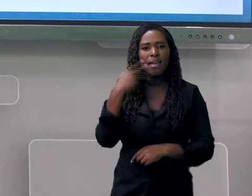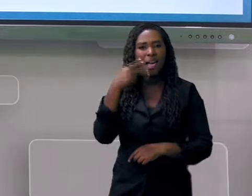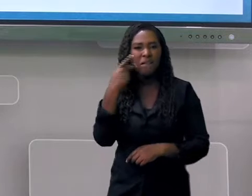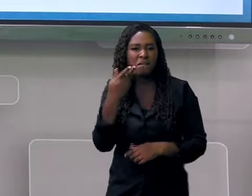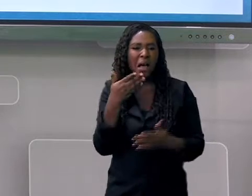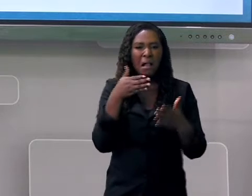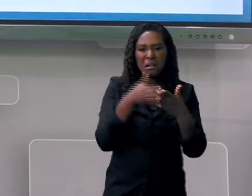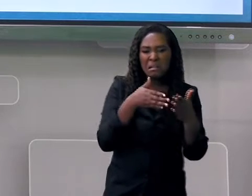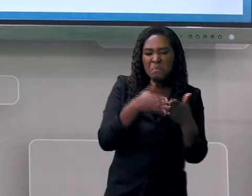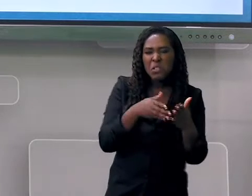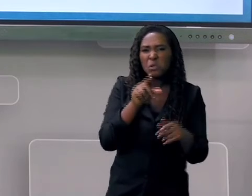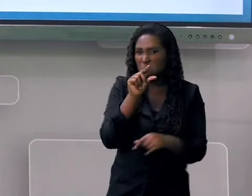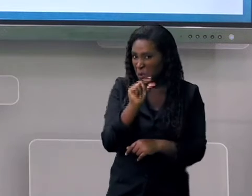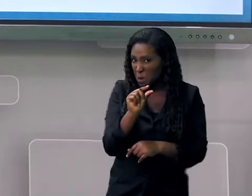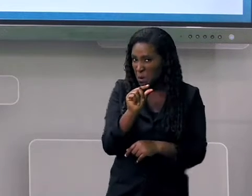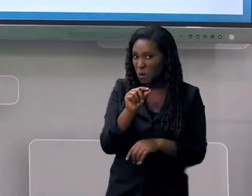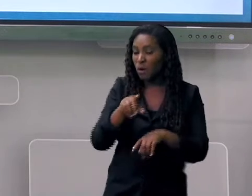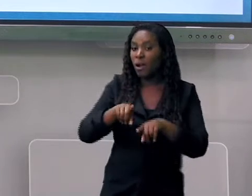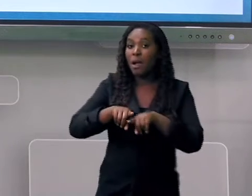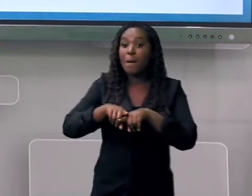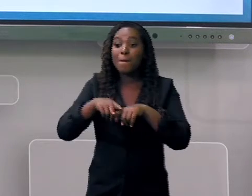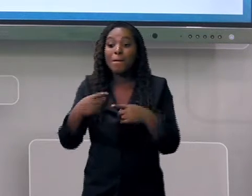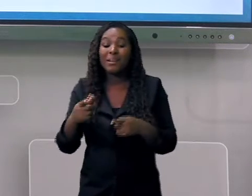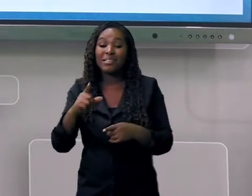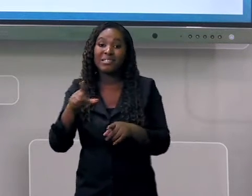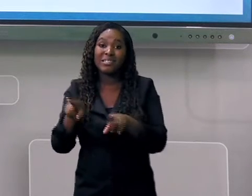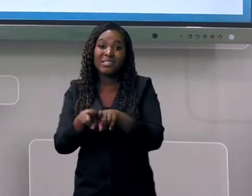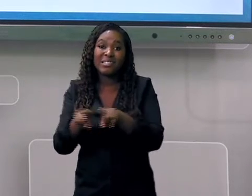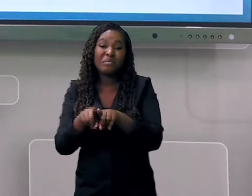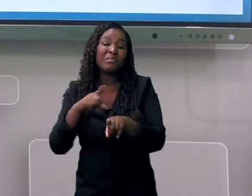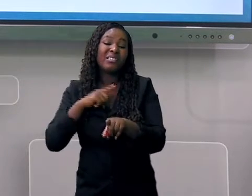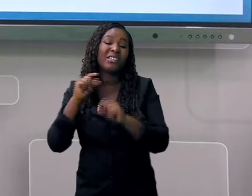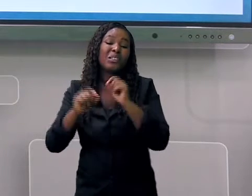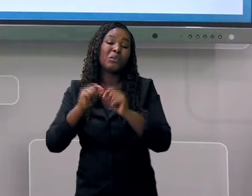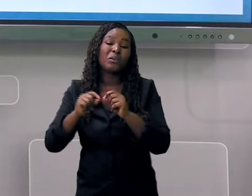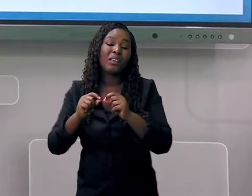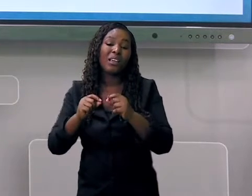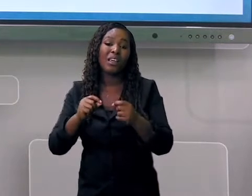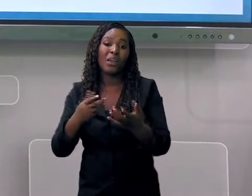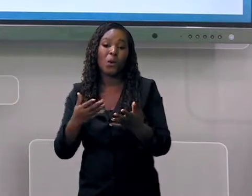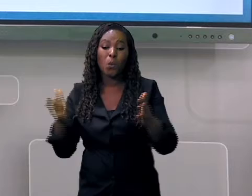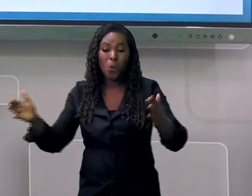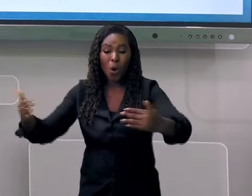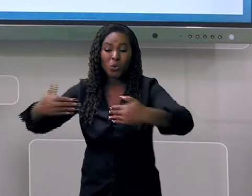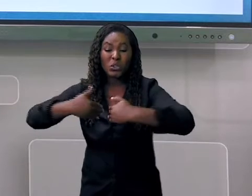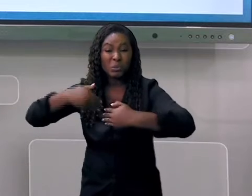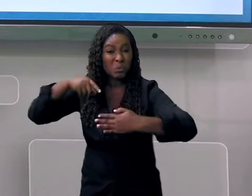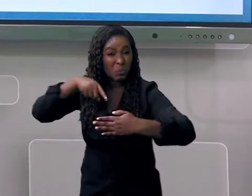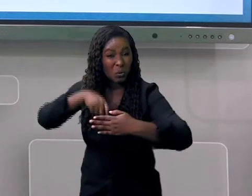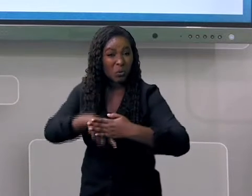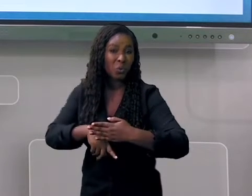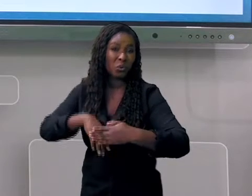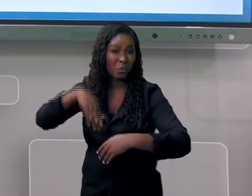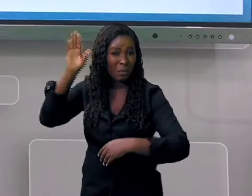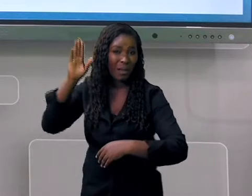ele tem grandes obstáculos para se comunicar e isso compromete a socialização dessa